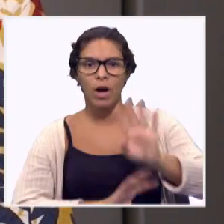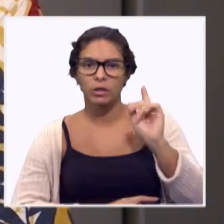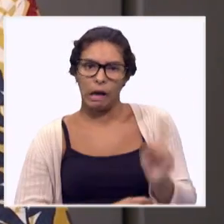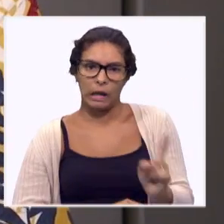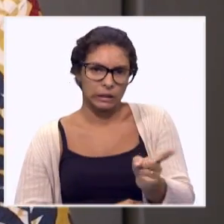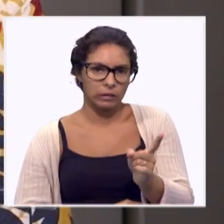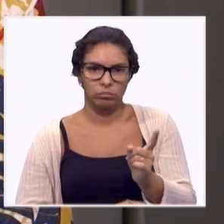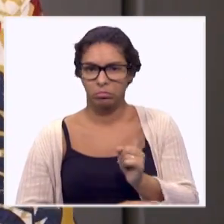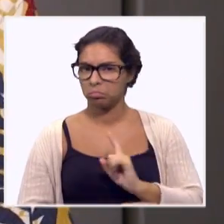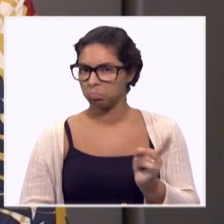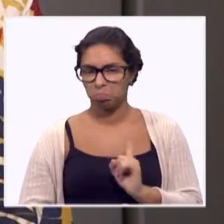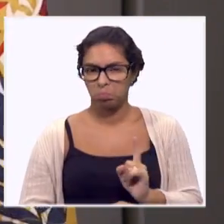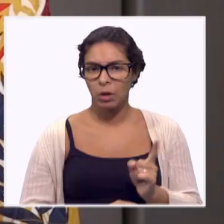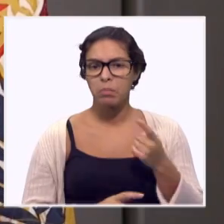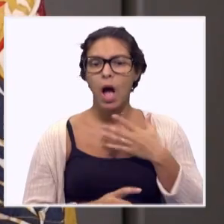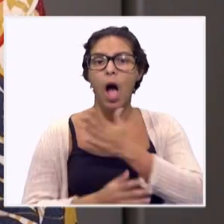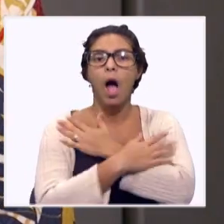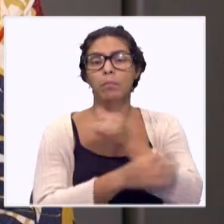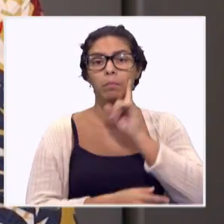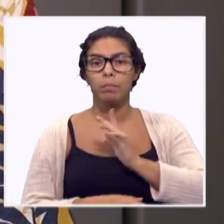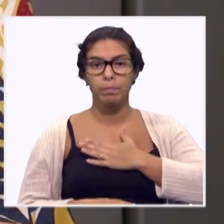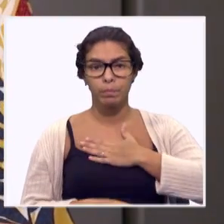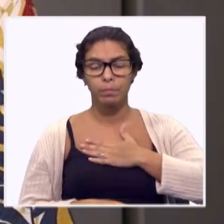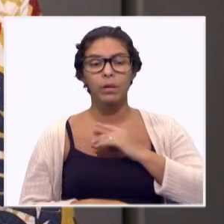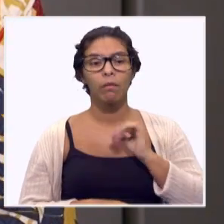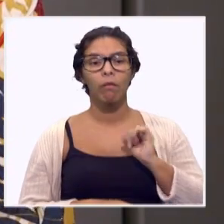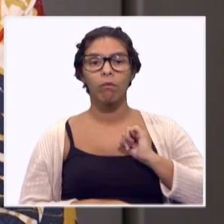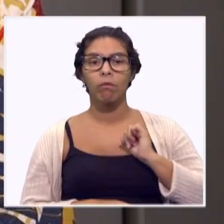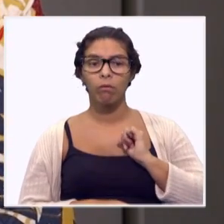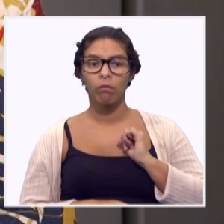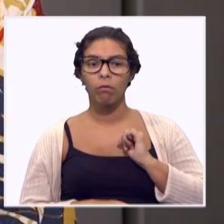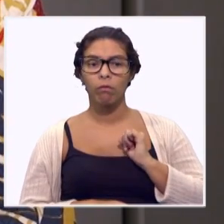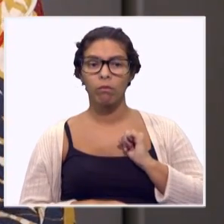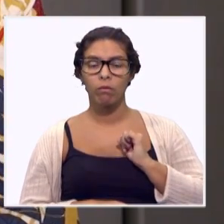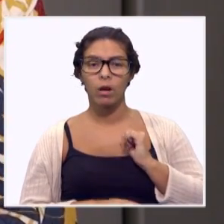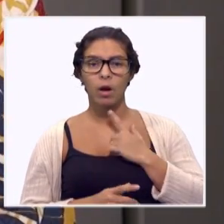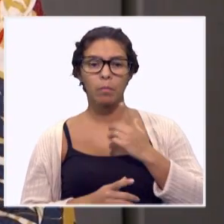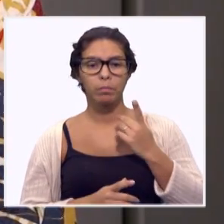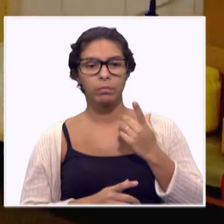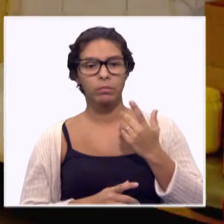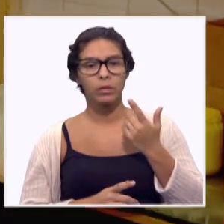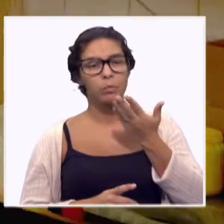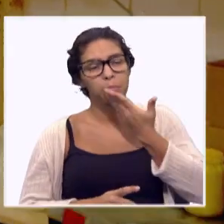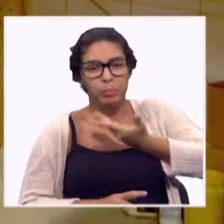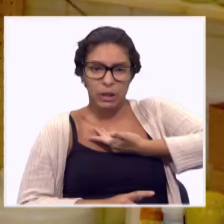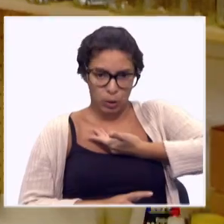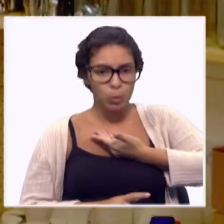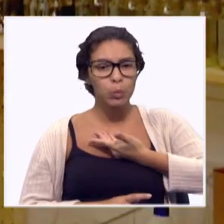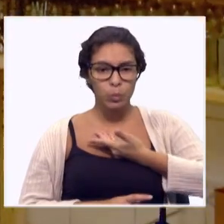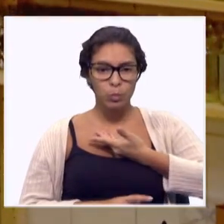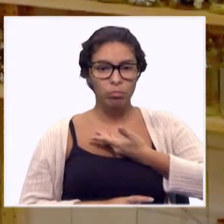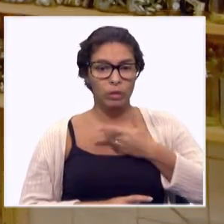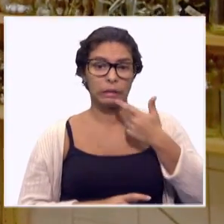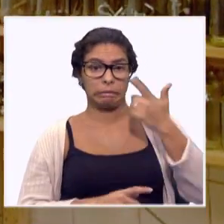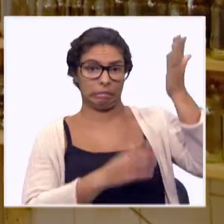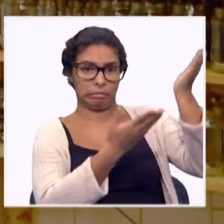fazer já, naquela altura, mas uma amiga minha desafiou-me a fazer uma peça, semelhante a